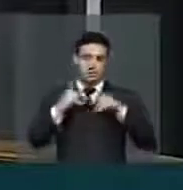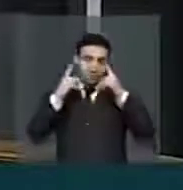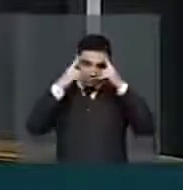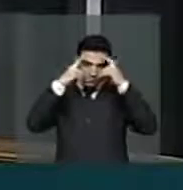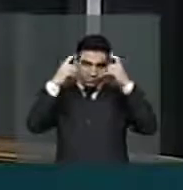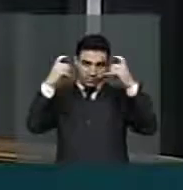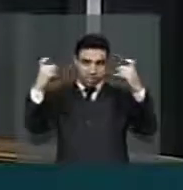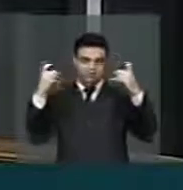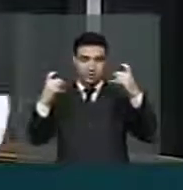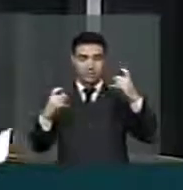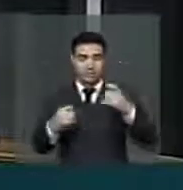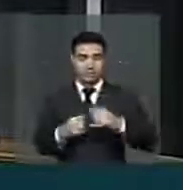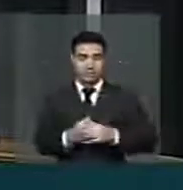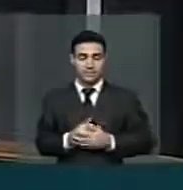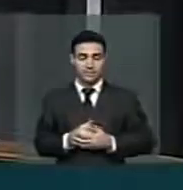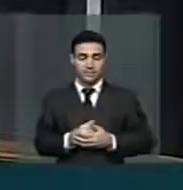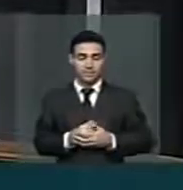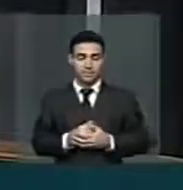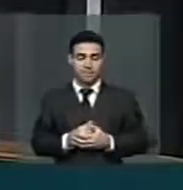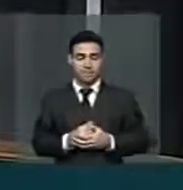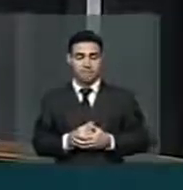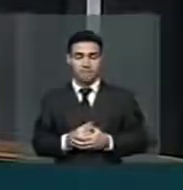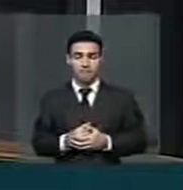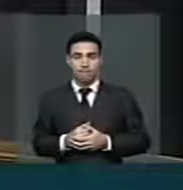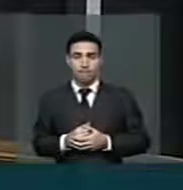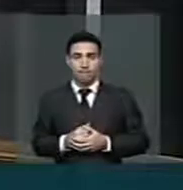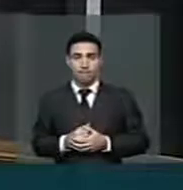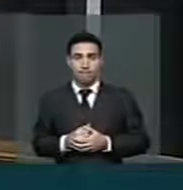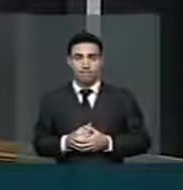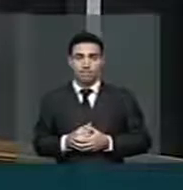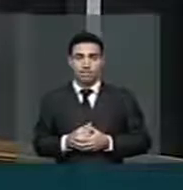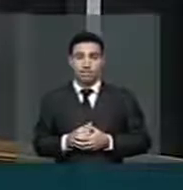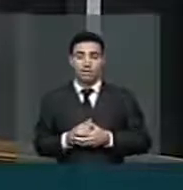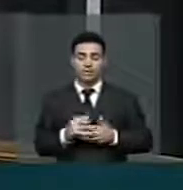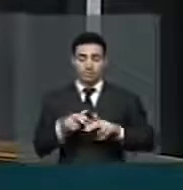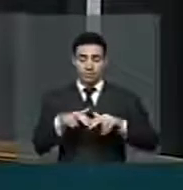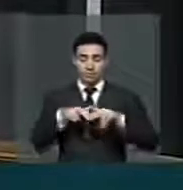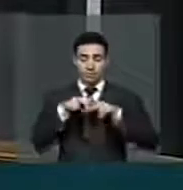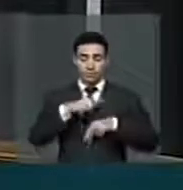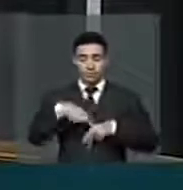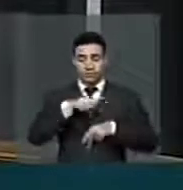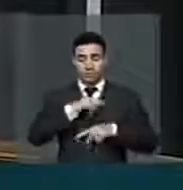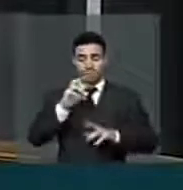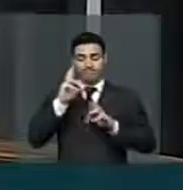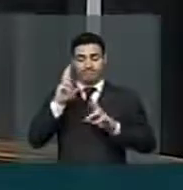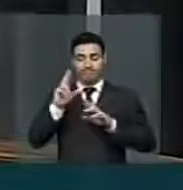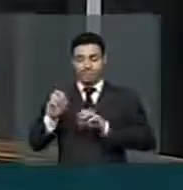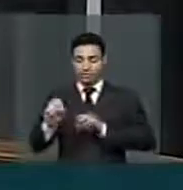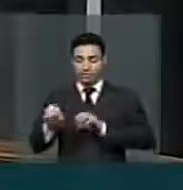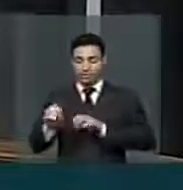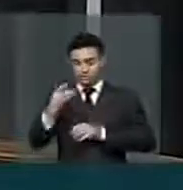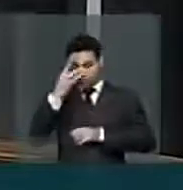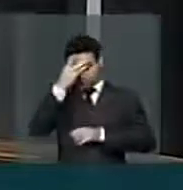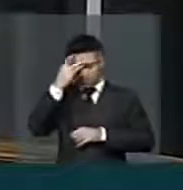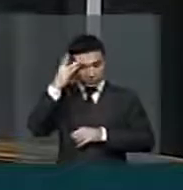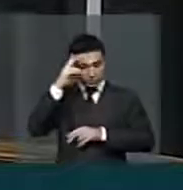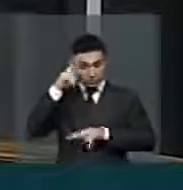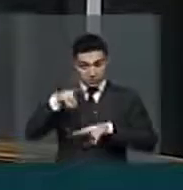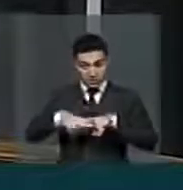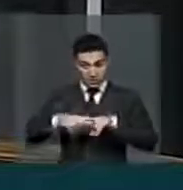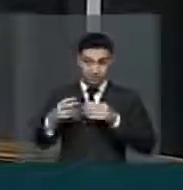os apenados. E dessa forma que esperamos reeducar as pessoas presas e